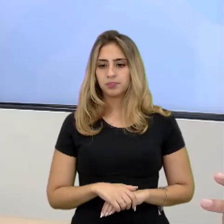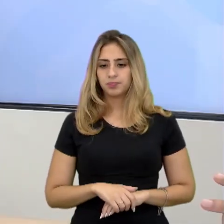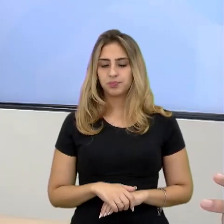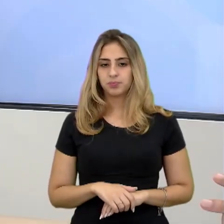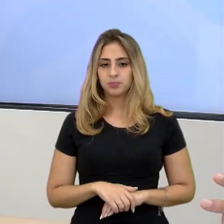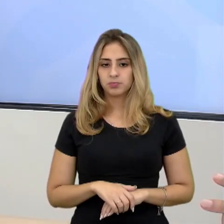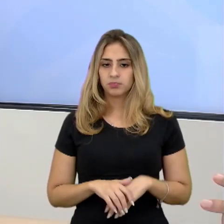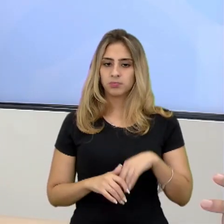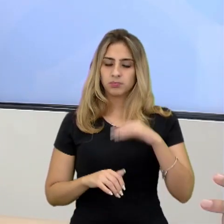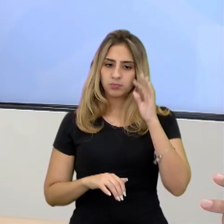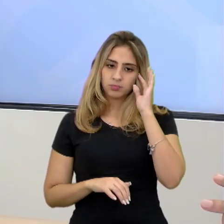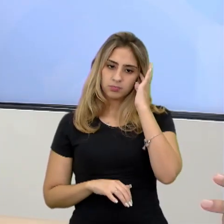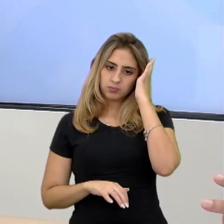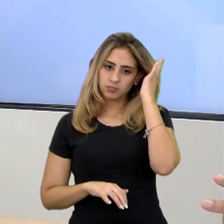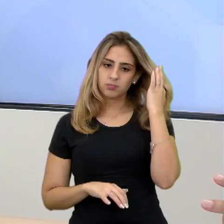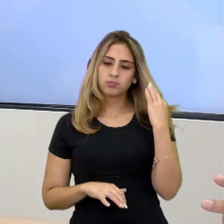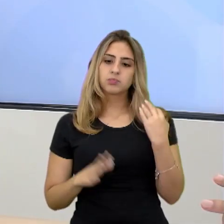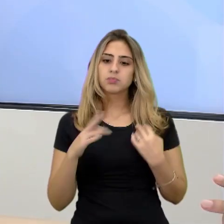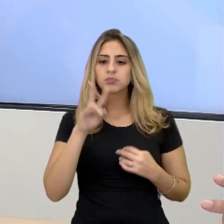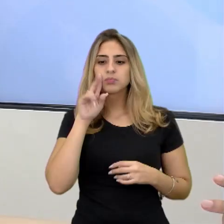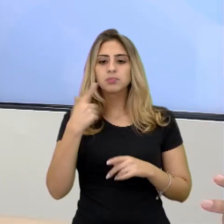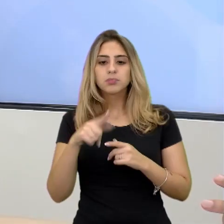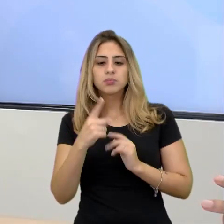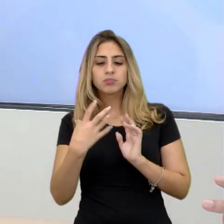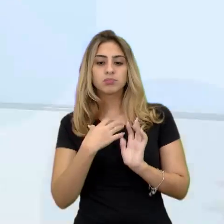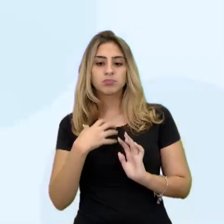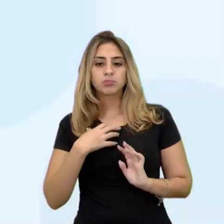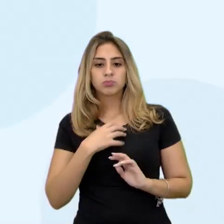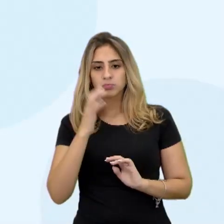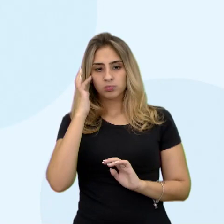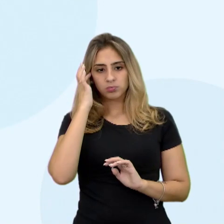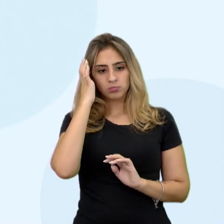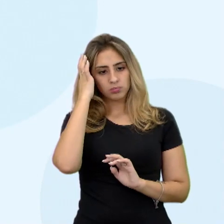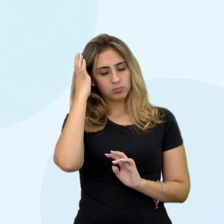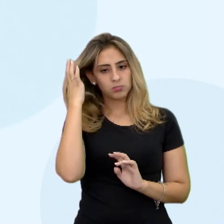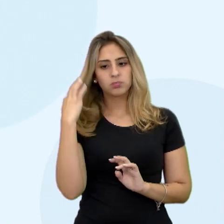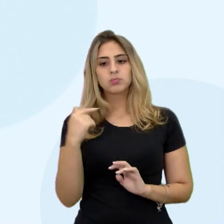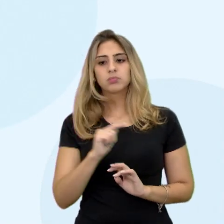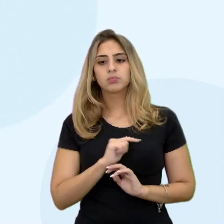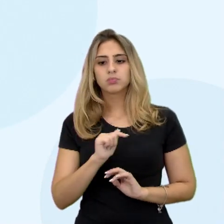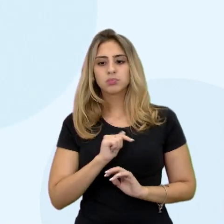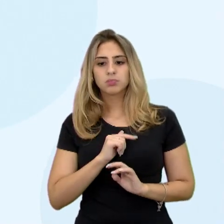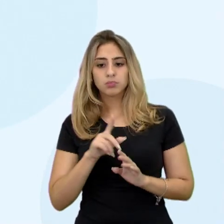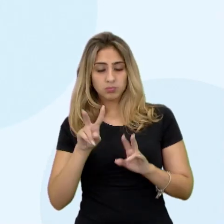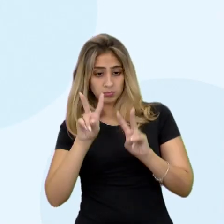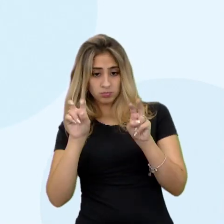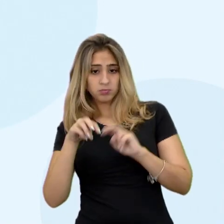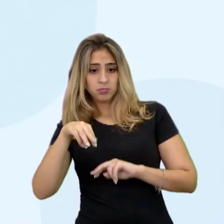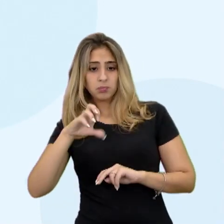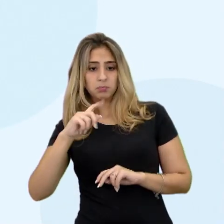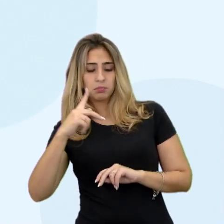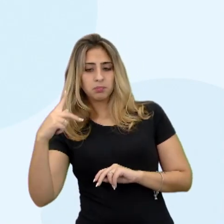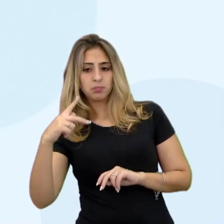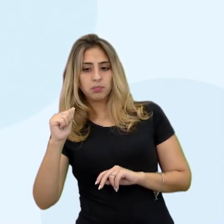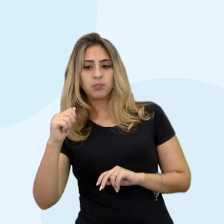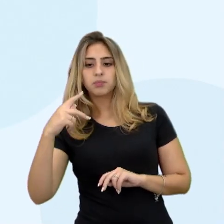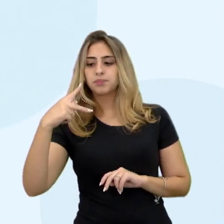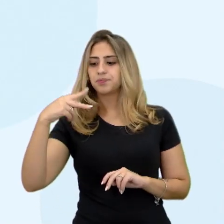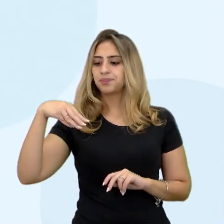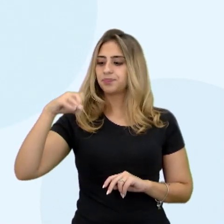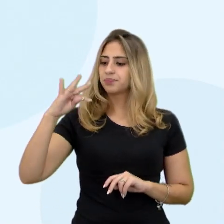então mostrar mais uma forma, professor Kleber? Dá uma olhadinha na tela. Sim, a gente tem também o esquema de mapa mental. Você